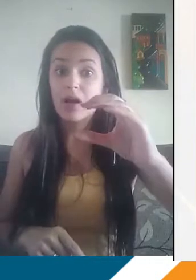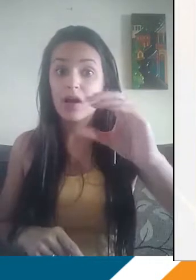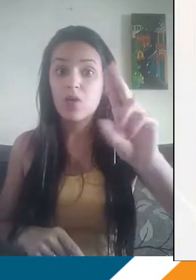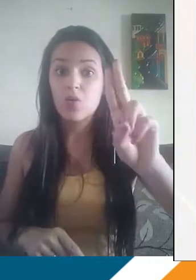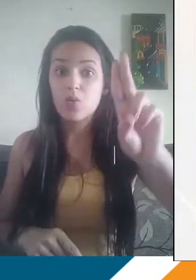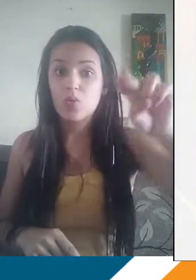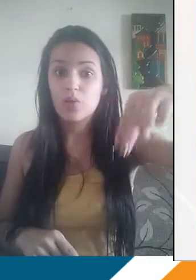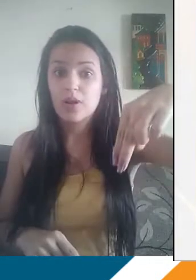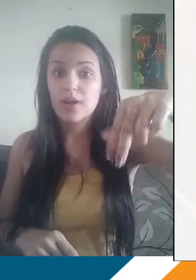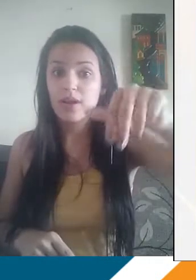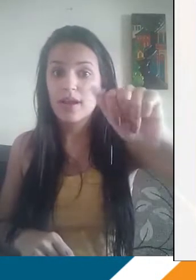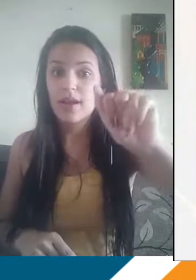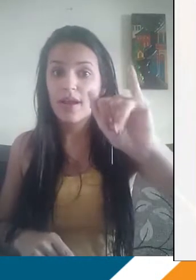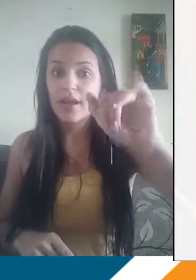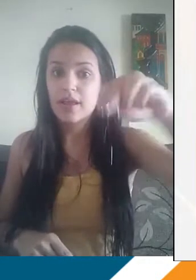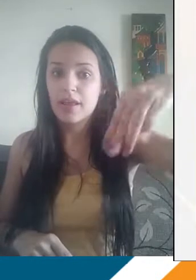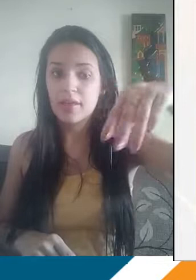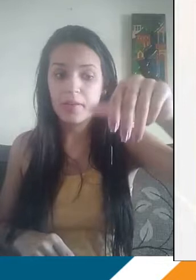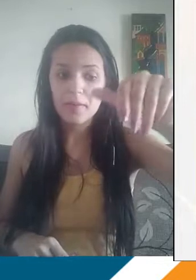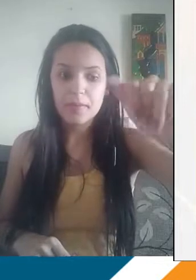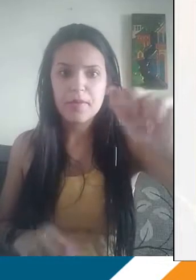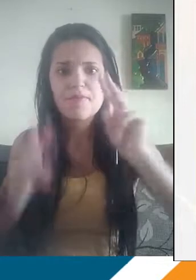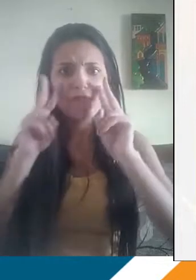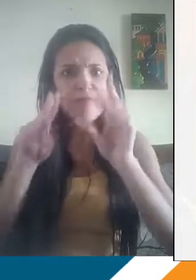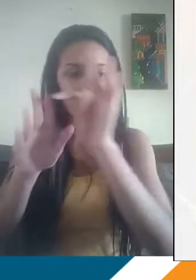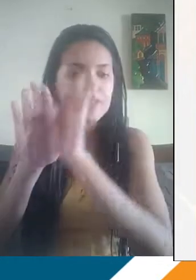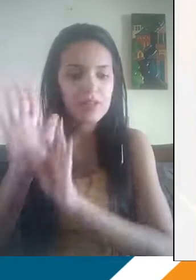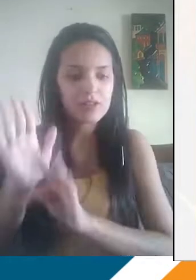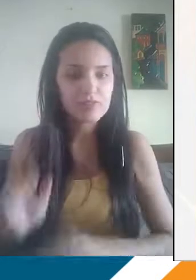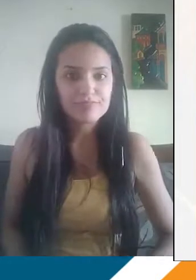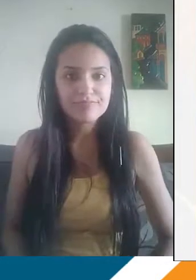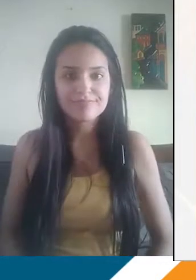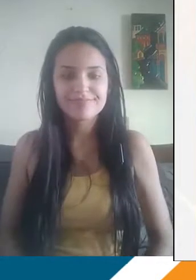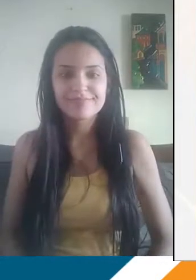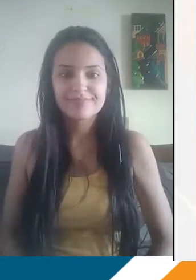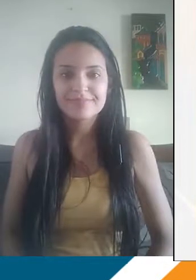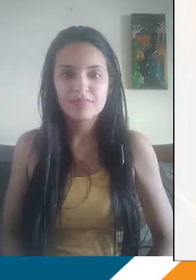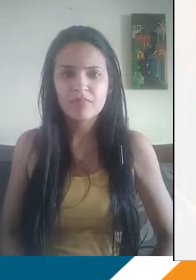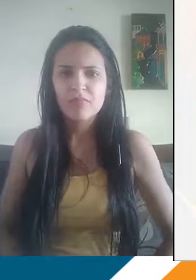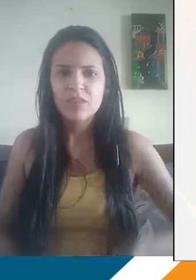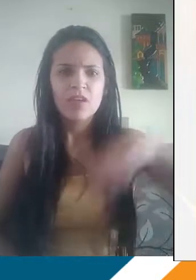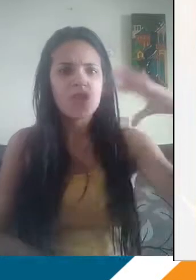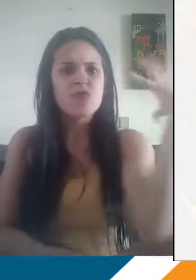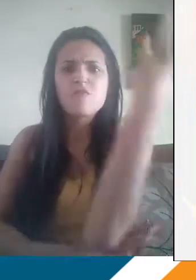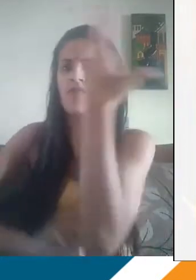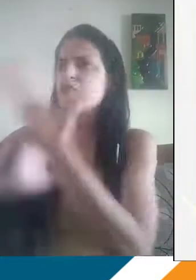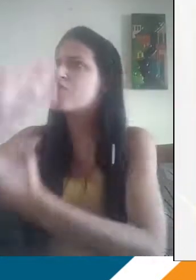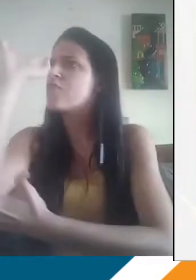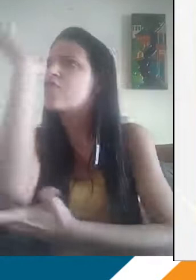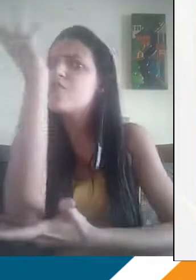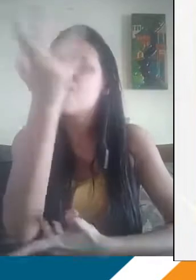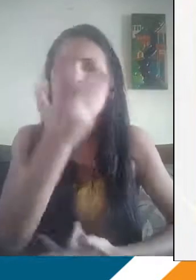trecho inicial desse romance que diz que no fundo do mato virgem nasceu Macunaíma, herói da nossa